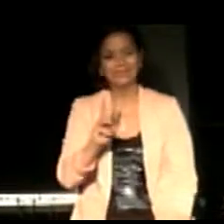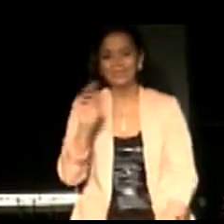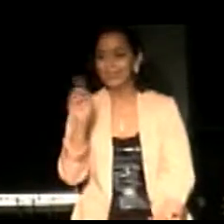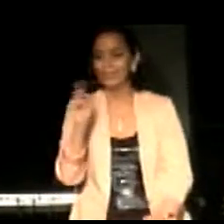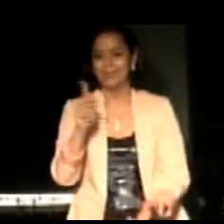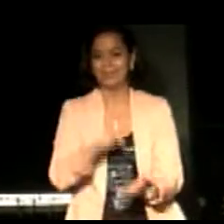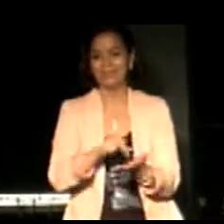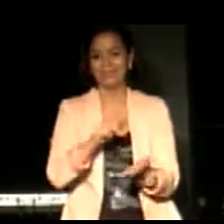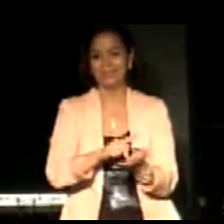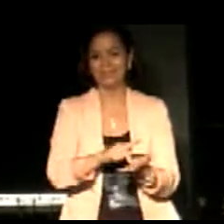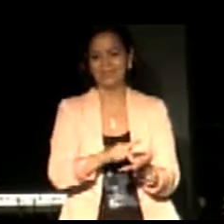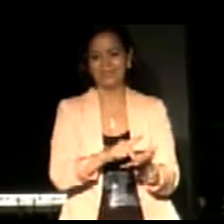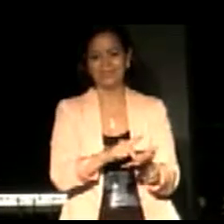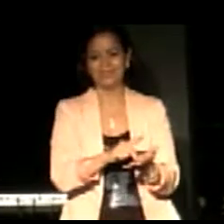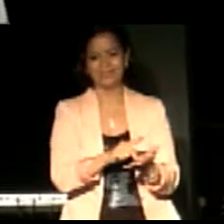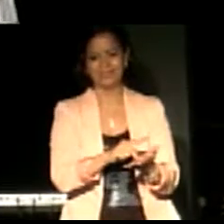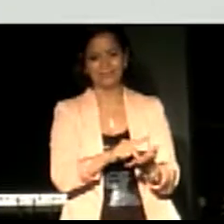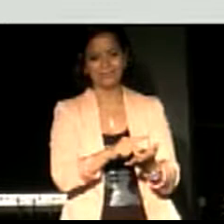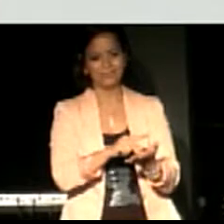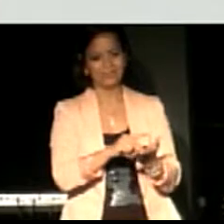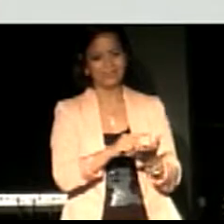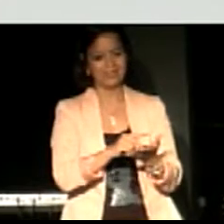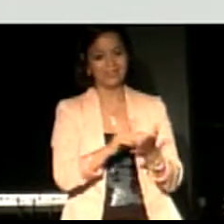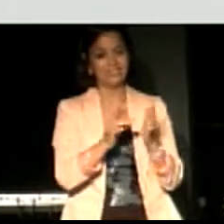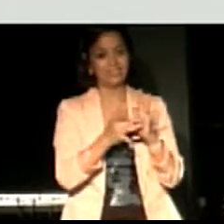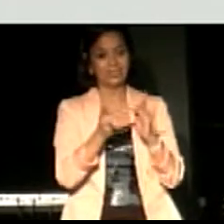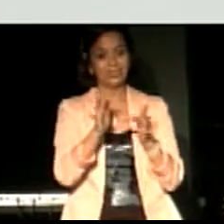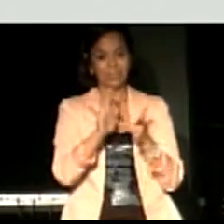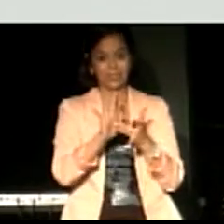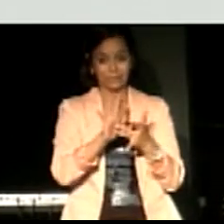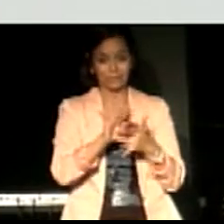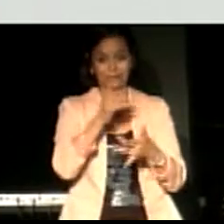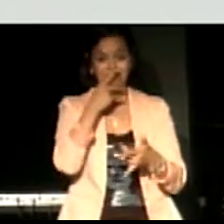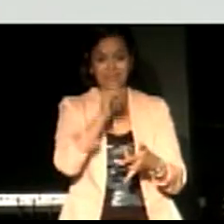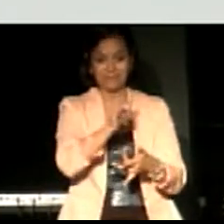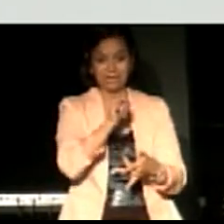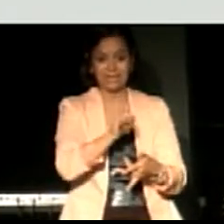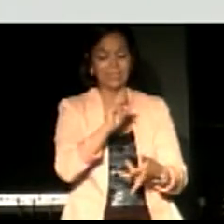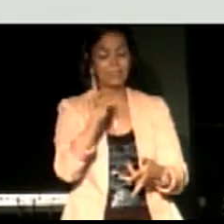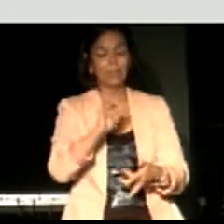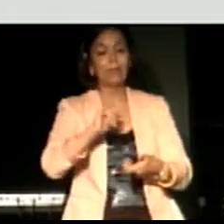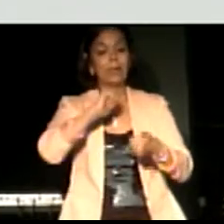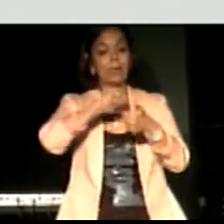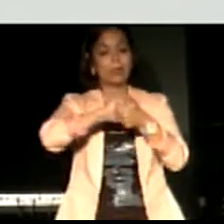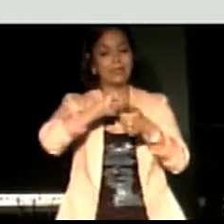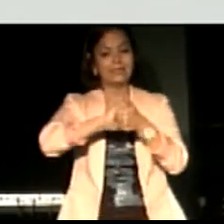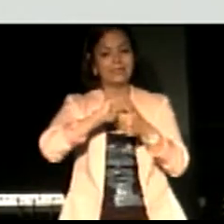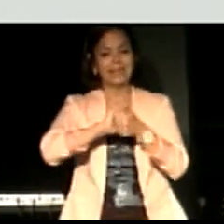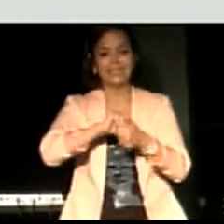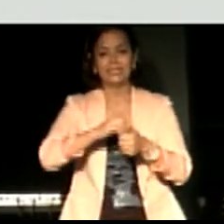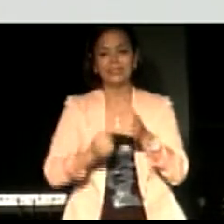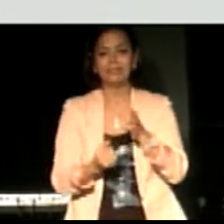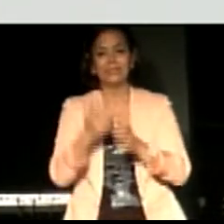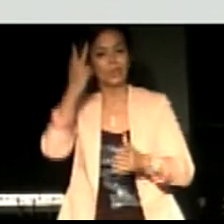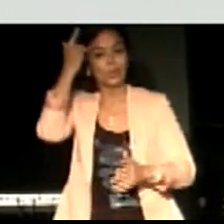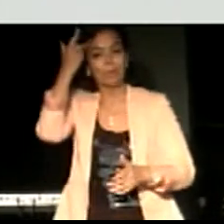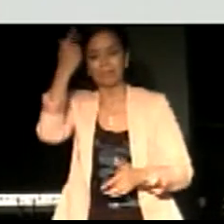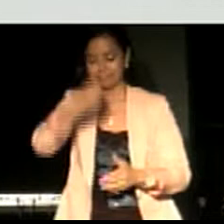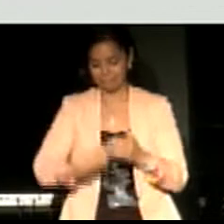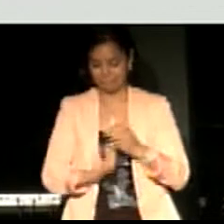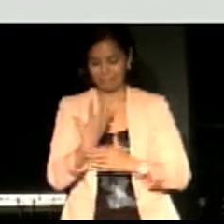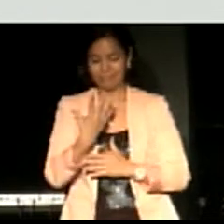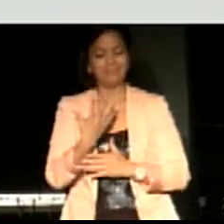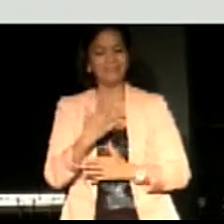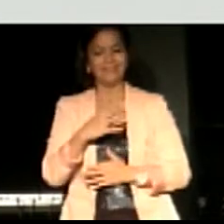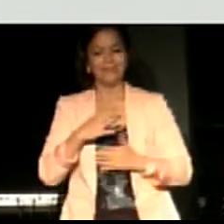o que não é mansidão. Em primeiro lugar, não é uma qualidade natural. As pessoas nascem com ela. Não é